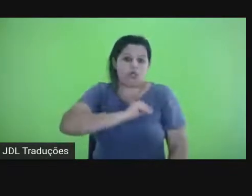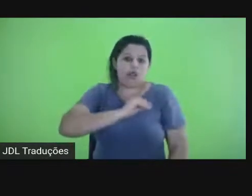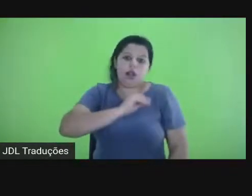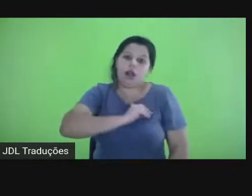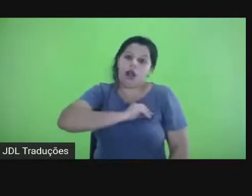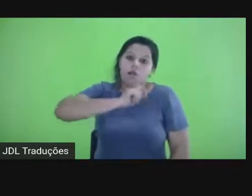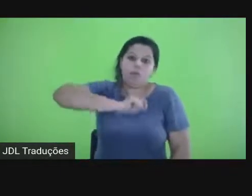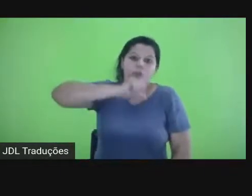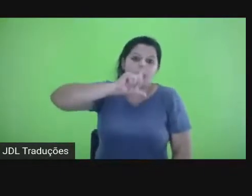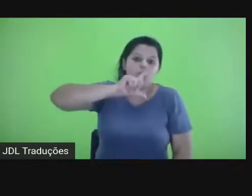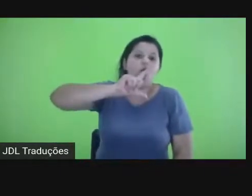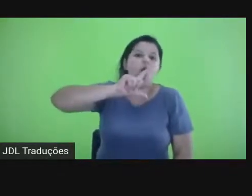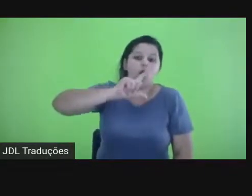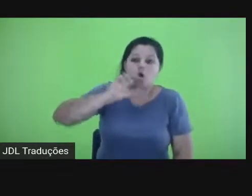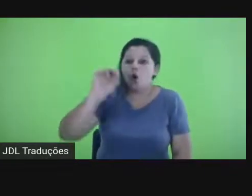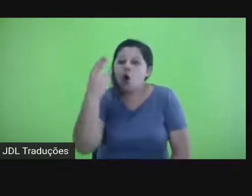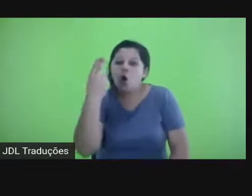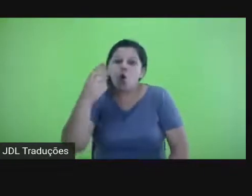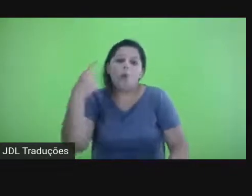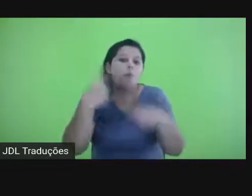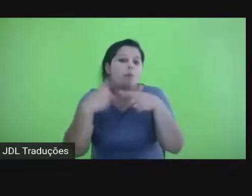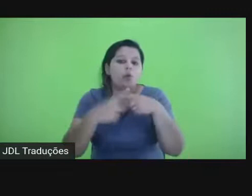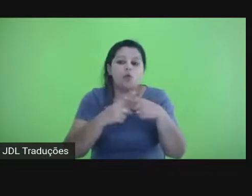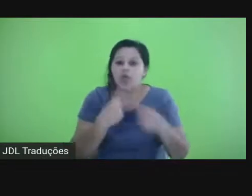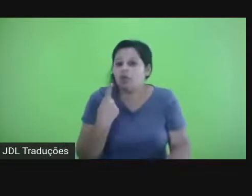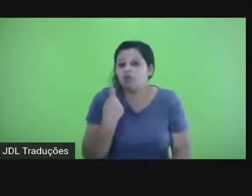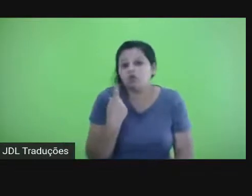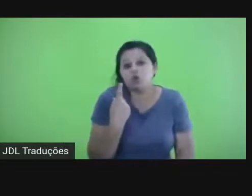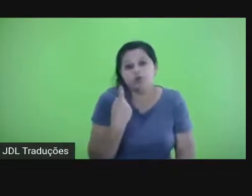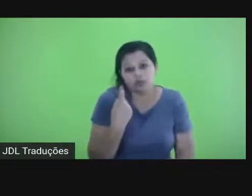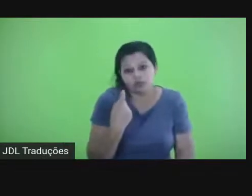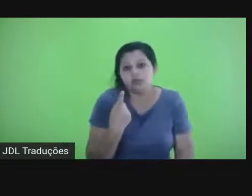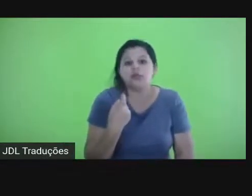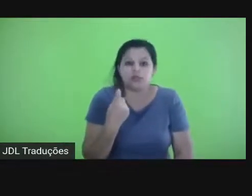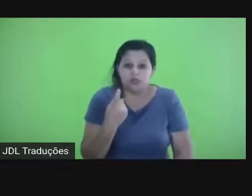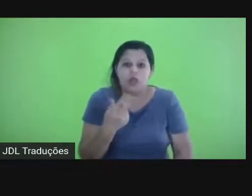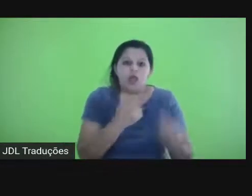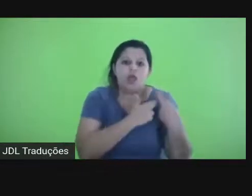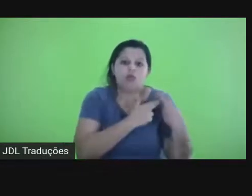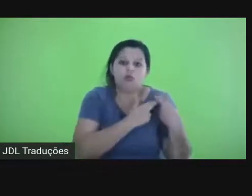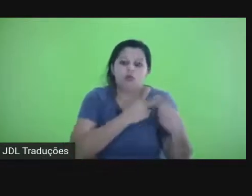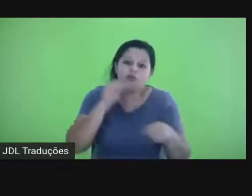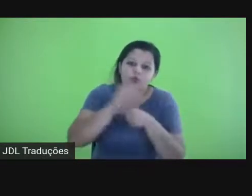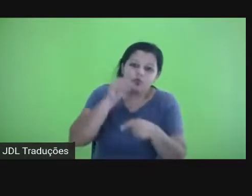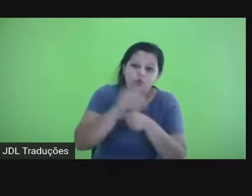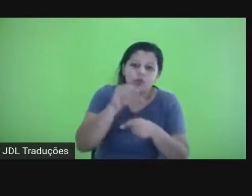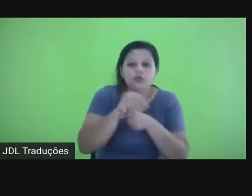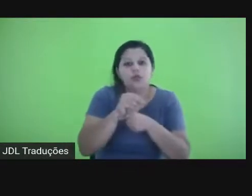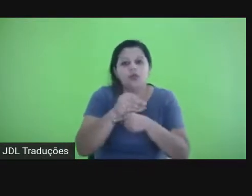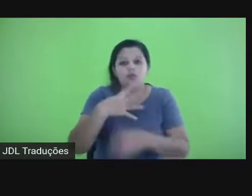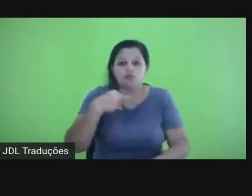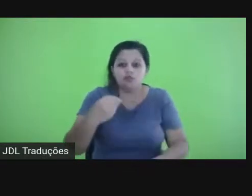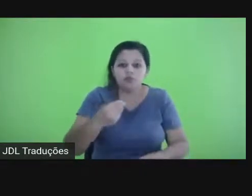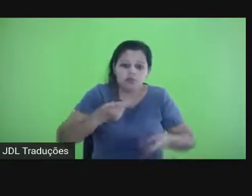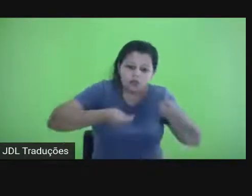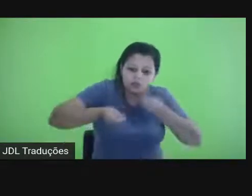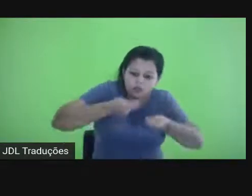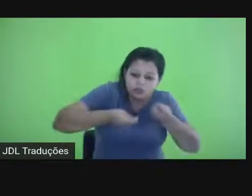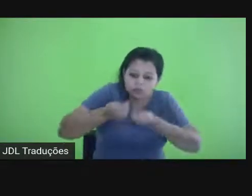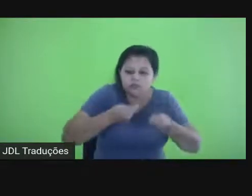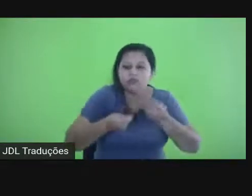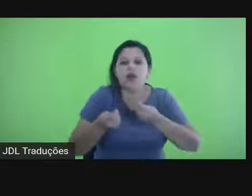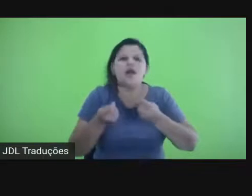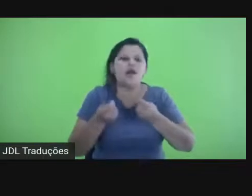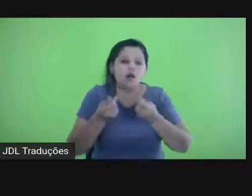do lar porque ela ficou sozinha com a condição de cuidar de filhos, de administrar aquela família e